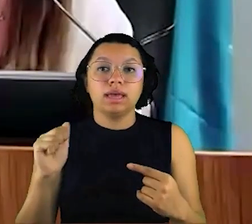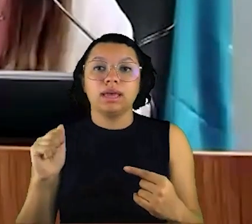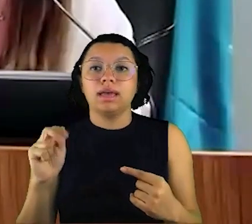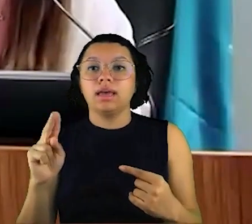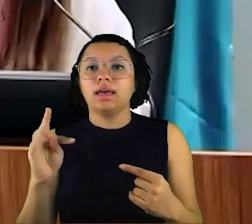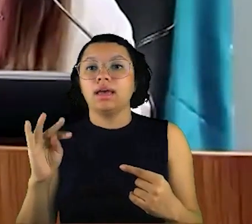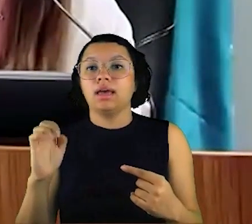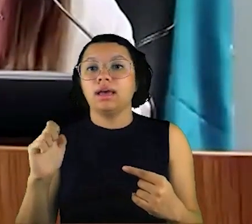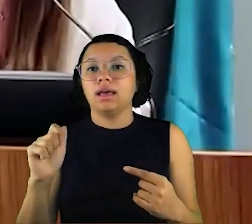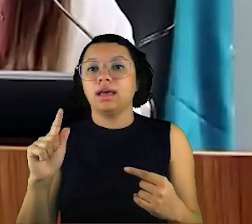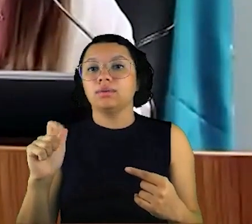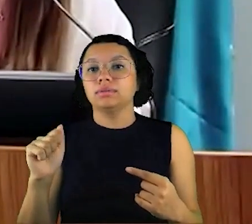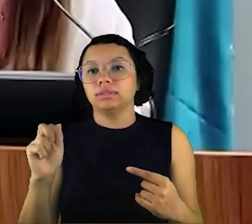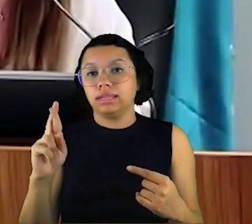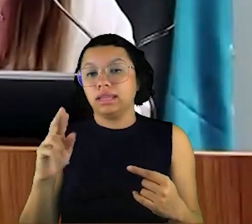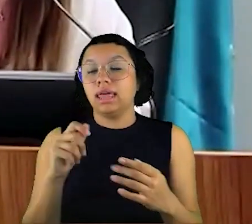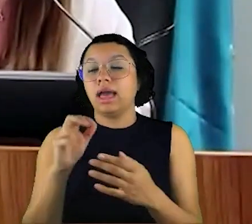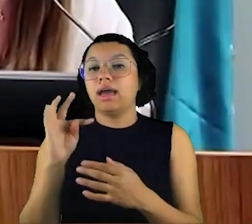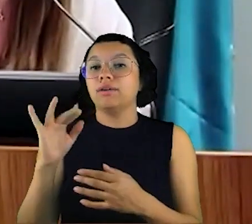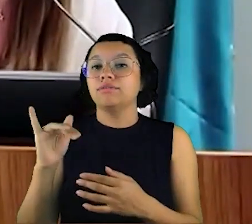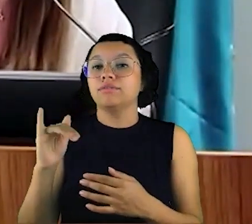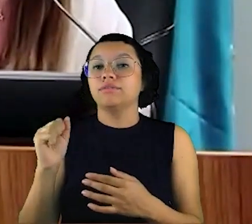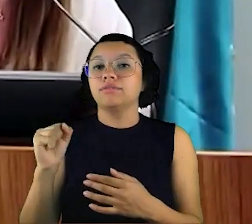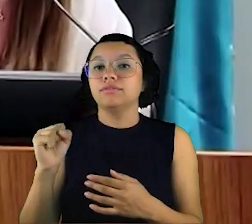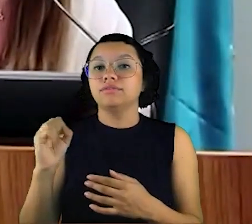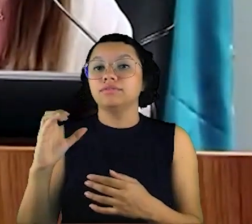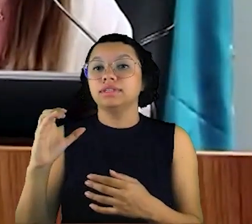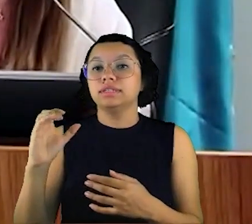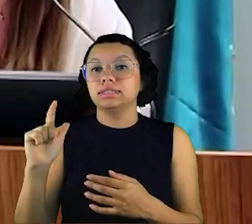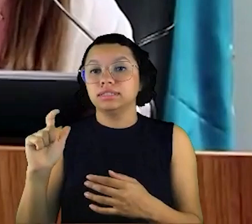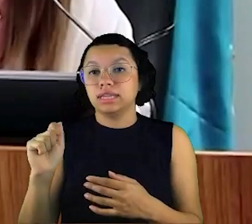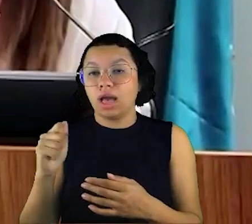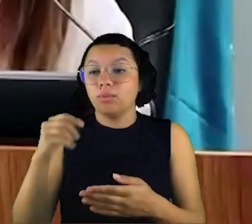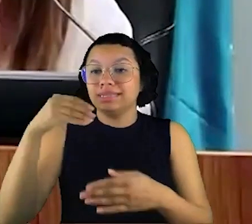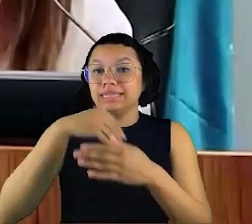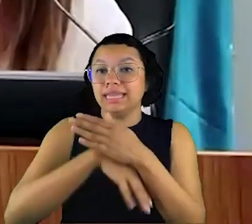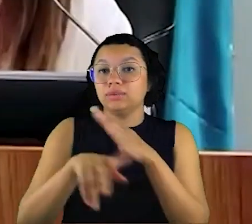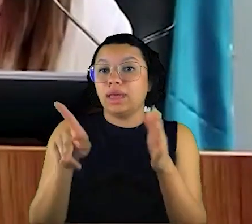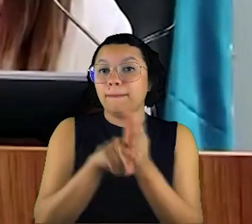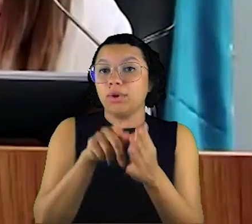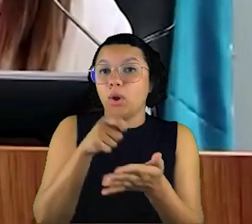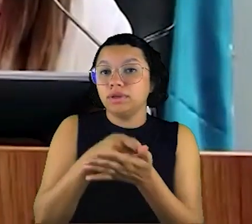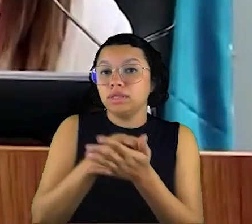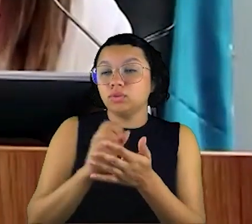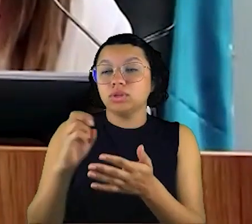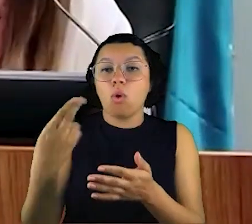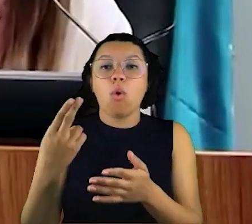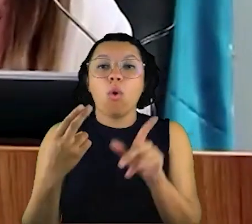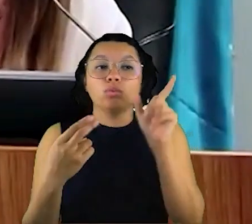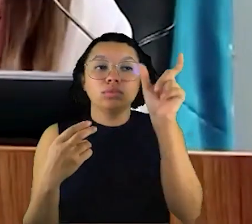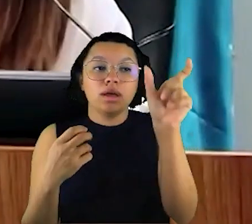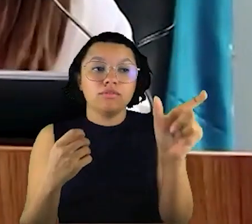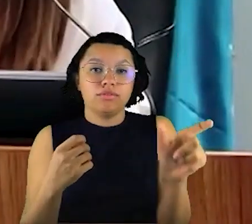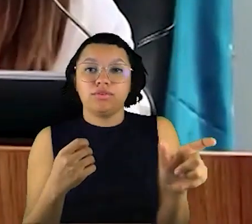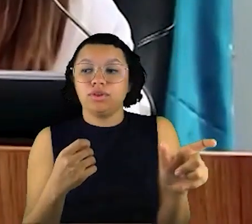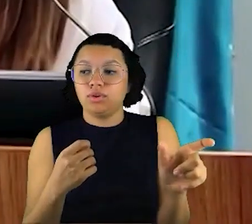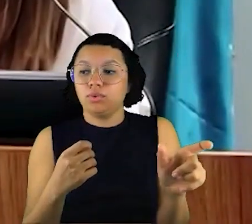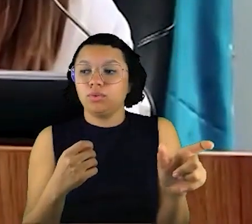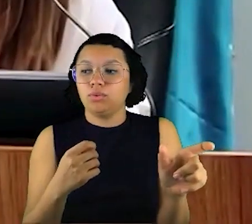fiscal, dentro da própria execução e ou dentro da